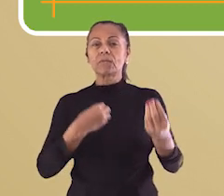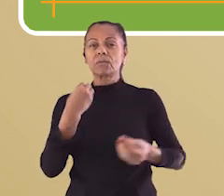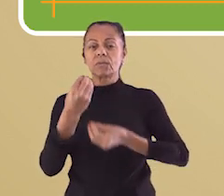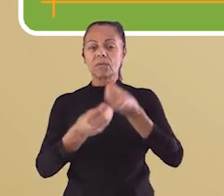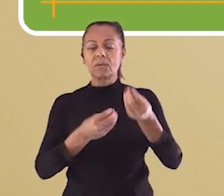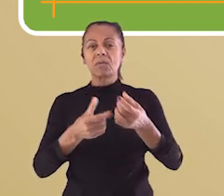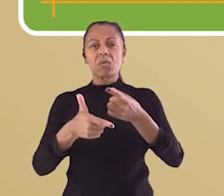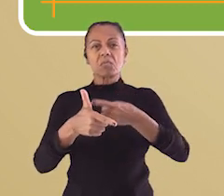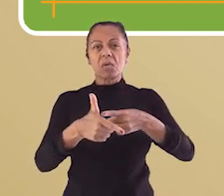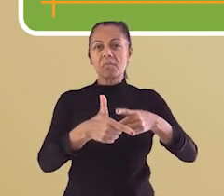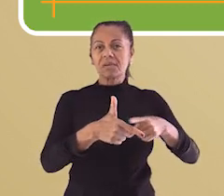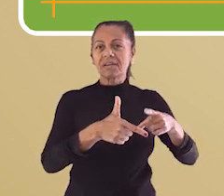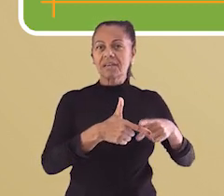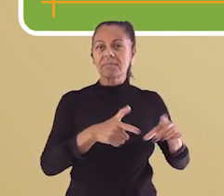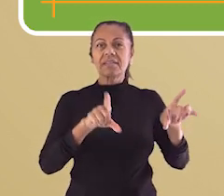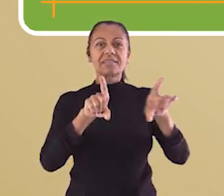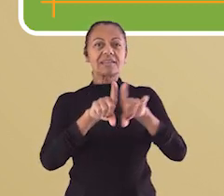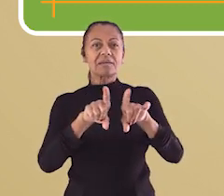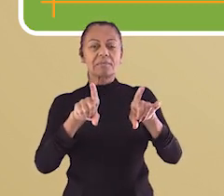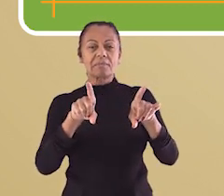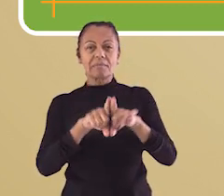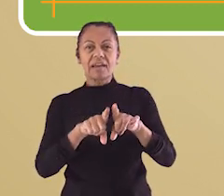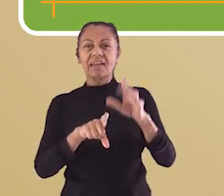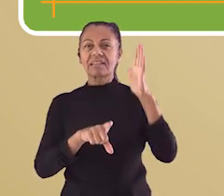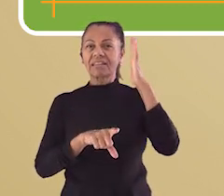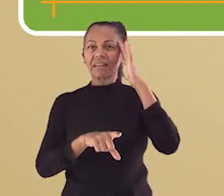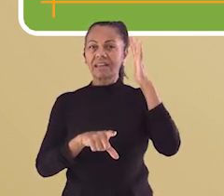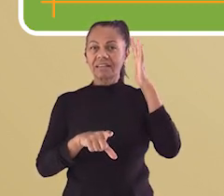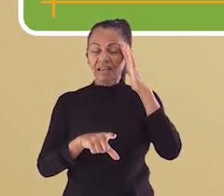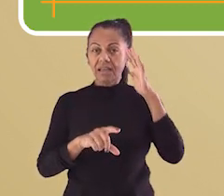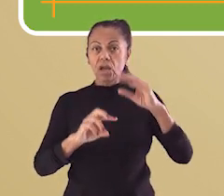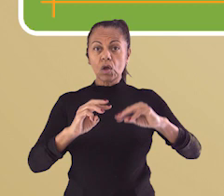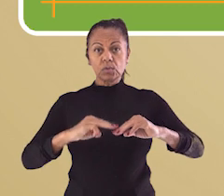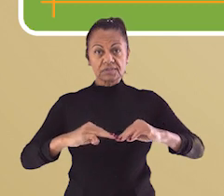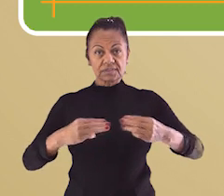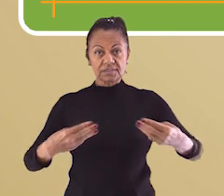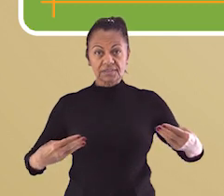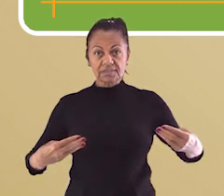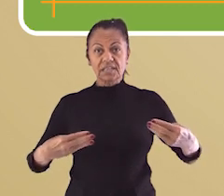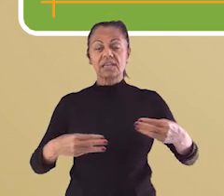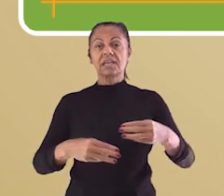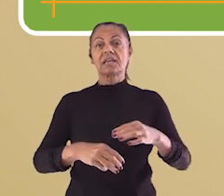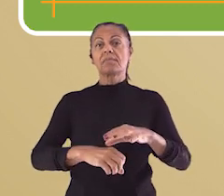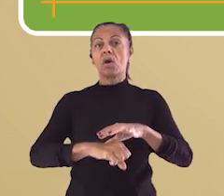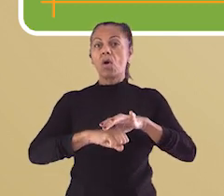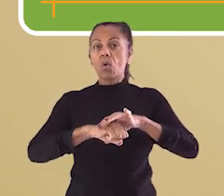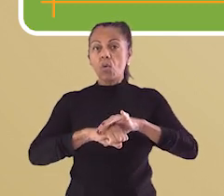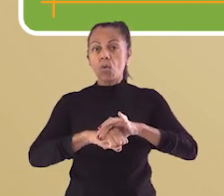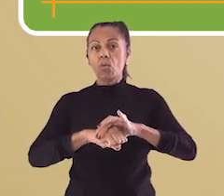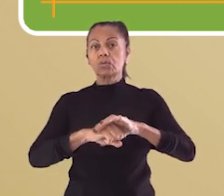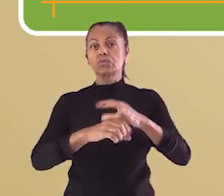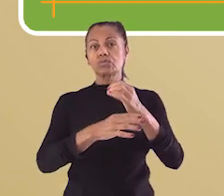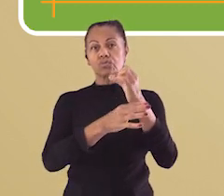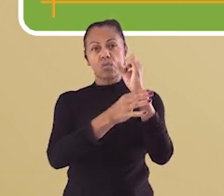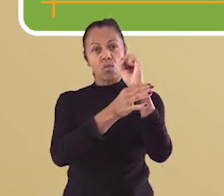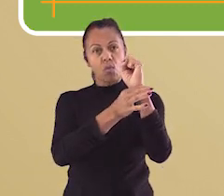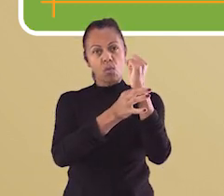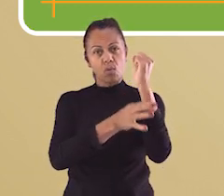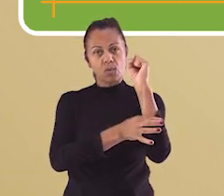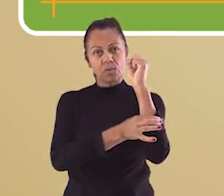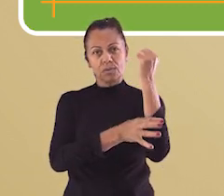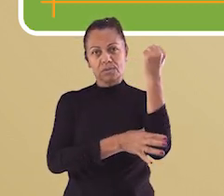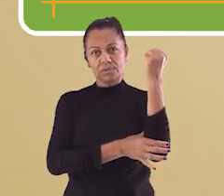bem como compreender a relação entre os sistemas muscular, ósseo e nervoso, resultam